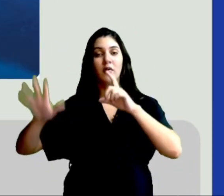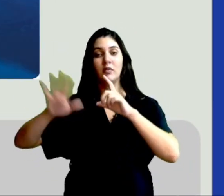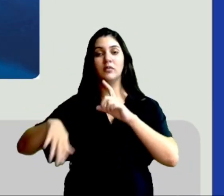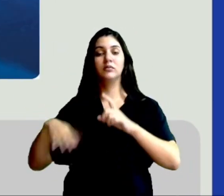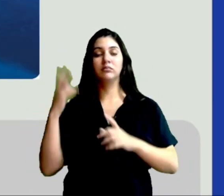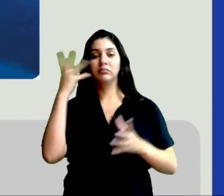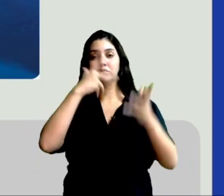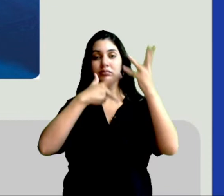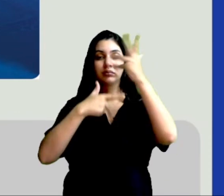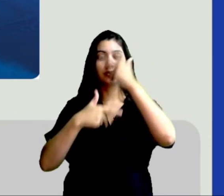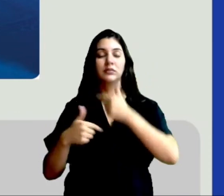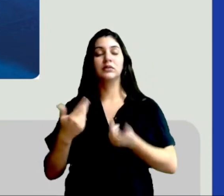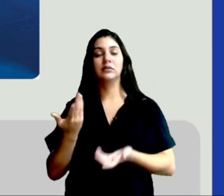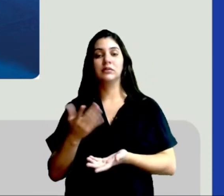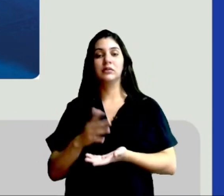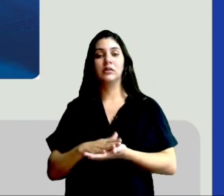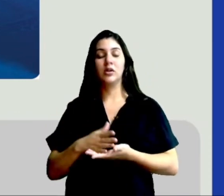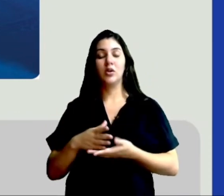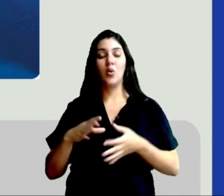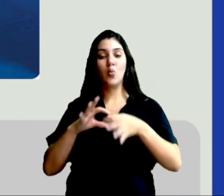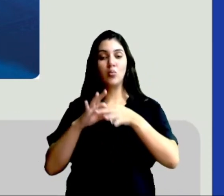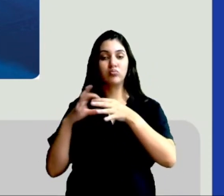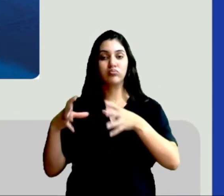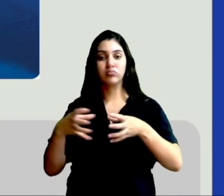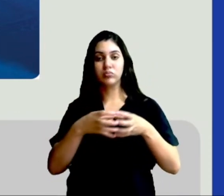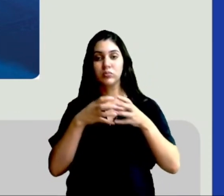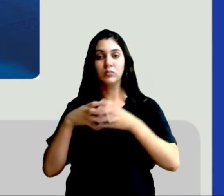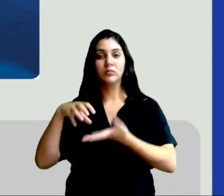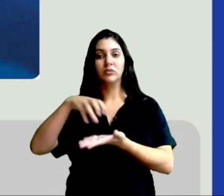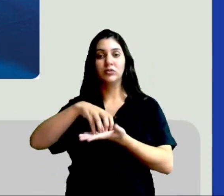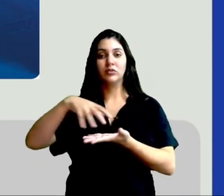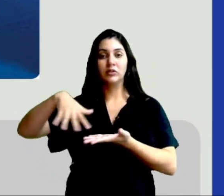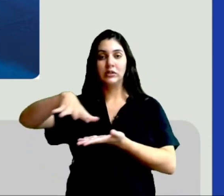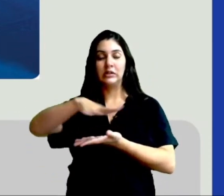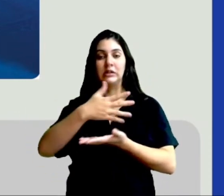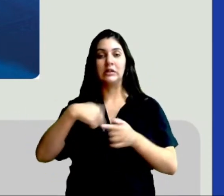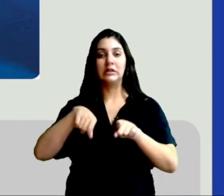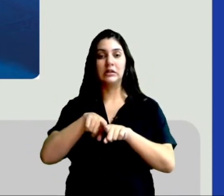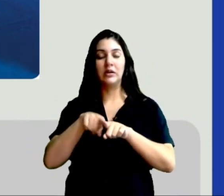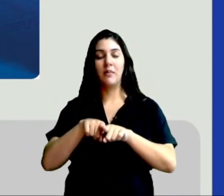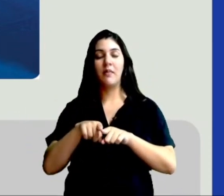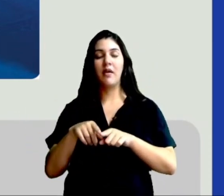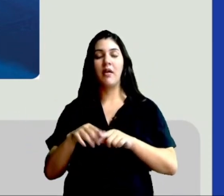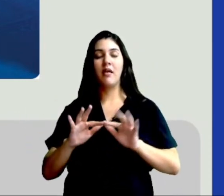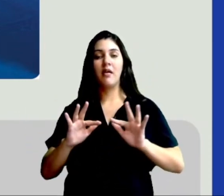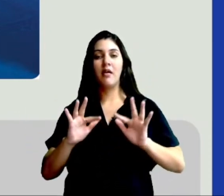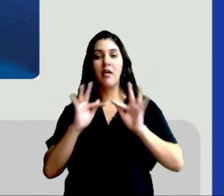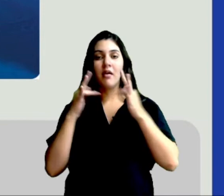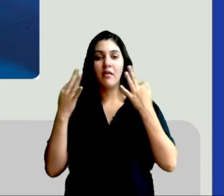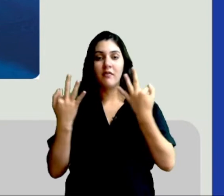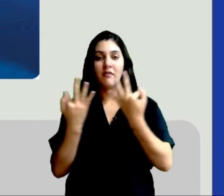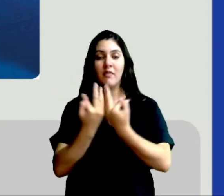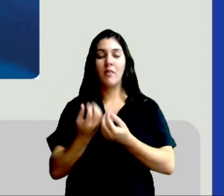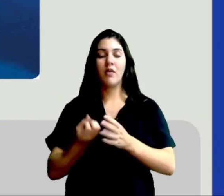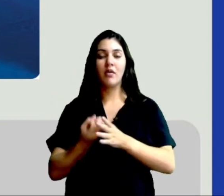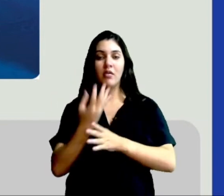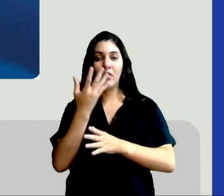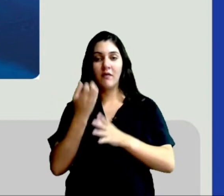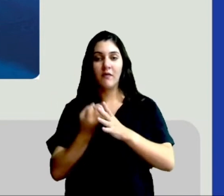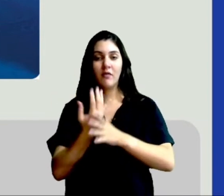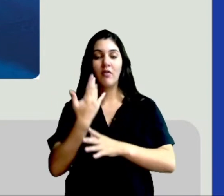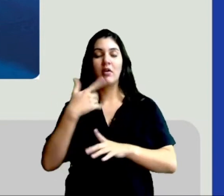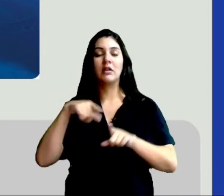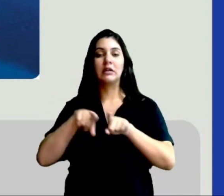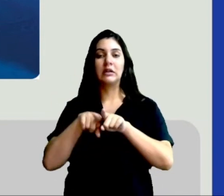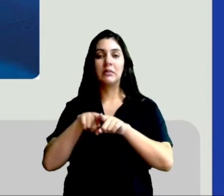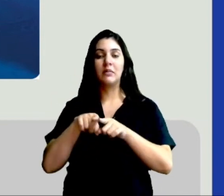muito bela, né? Tem um conjunto de ilhas, são ilhas vulcânicas e coralina, né, formada por corais